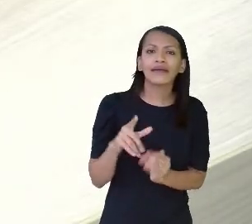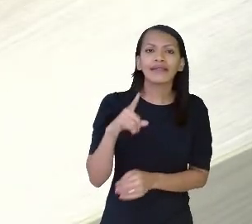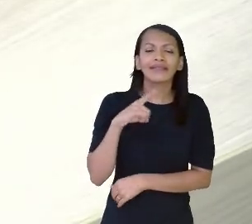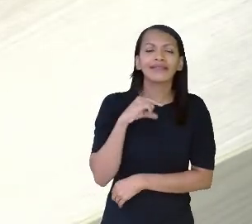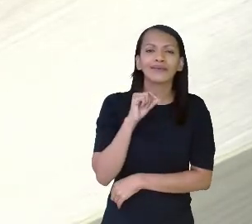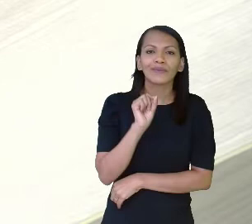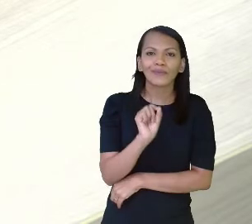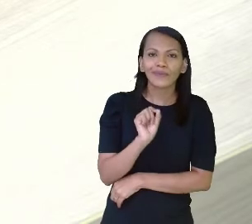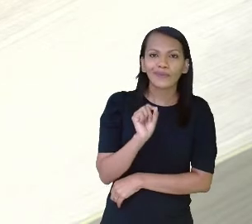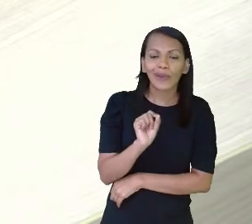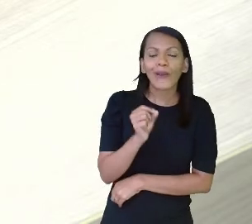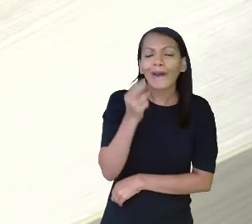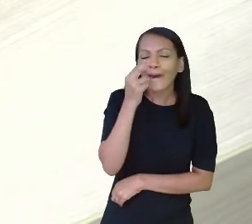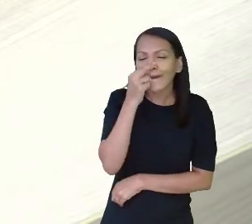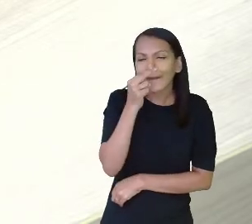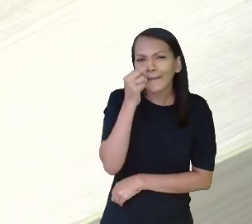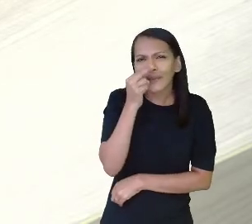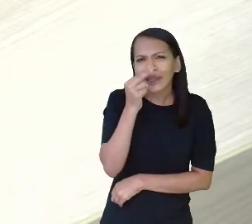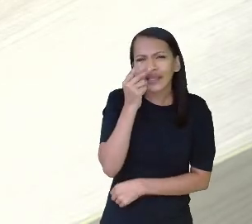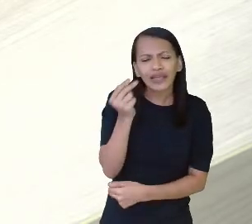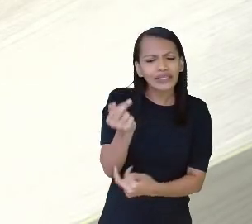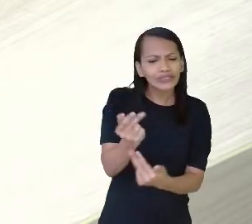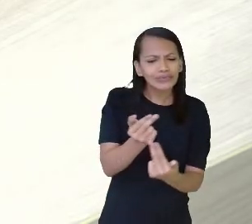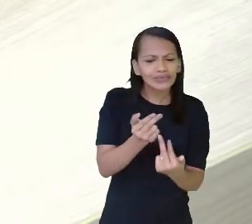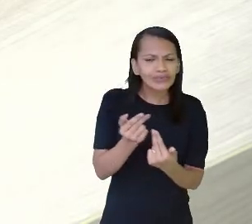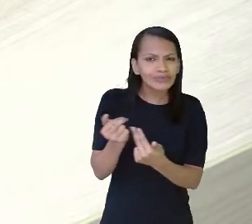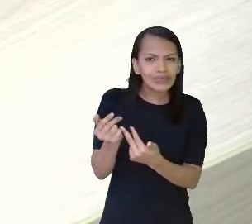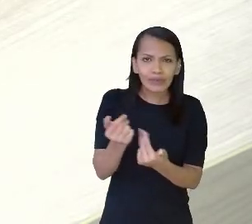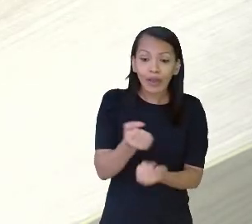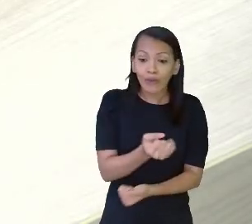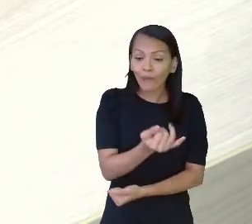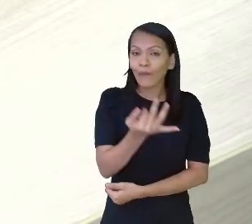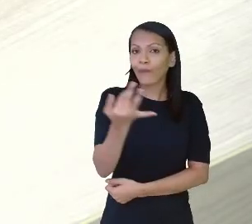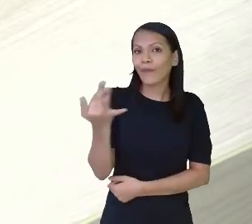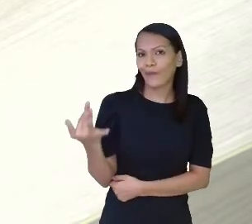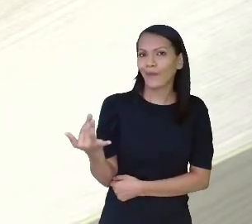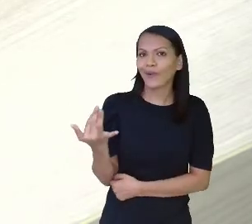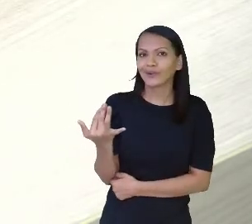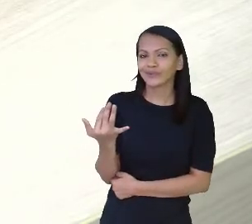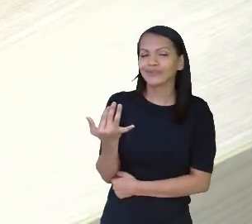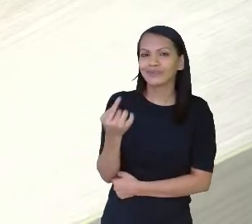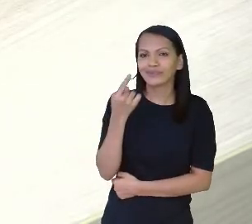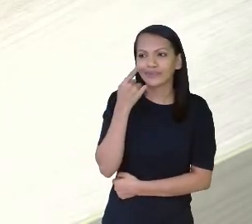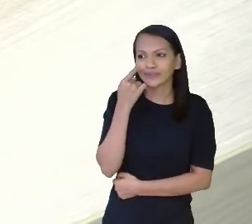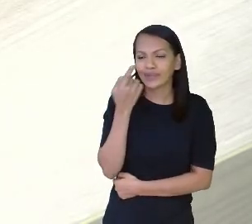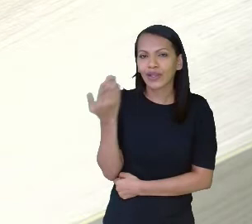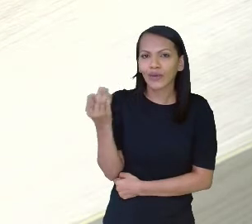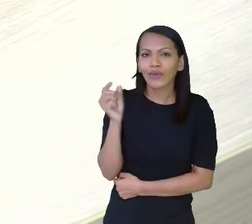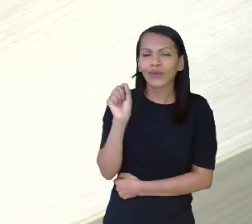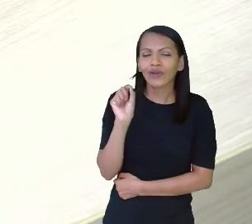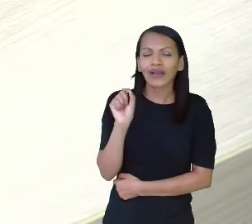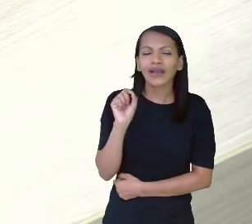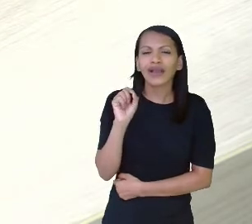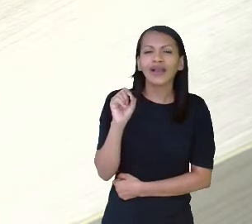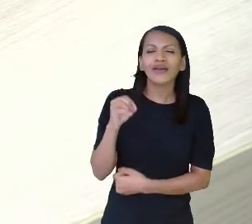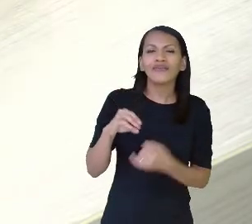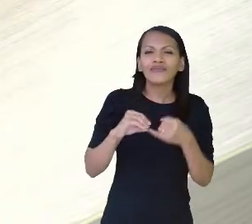tenha a mesma quantidade de peças, desses feijõezinhos aqui.